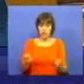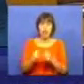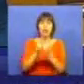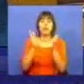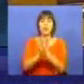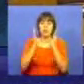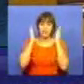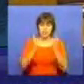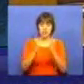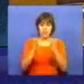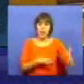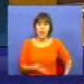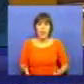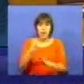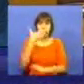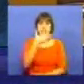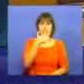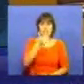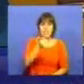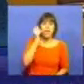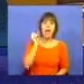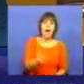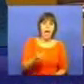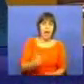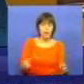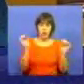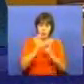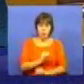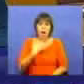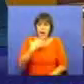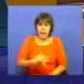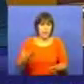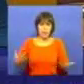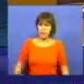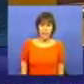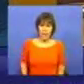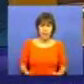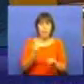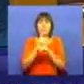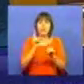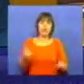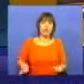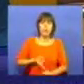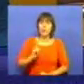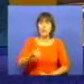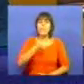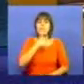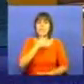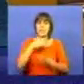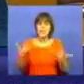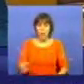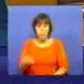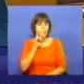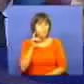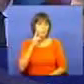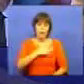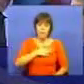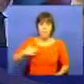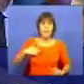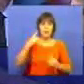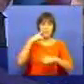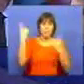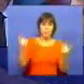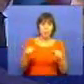todas as estradas nacionais por 75 anos não tem credibilidade, porque não é uma decisão para proteger o bem